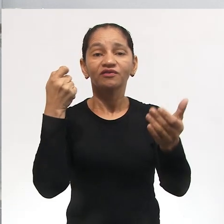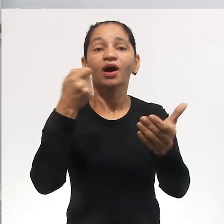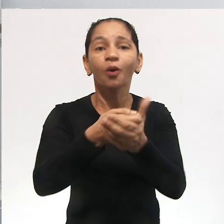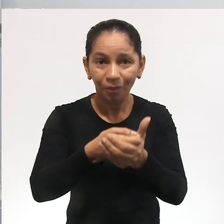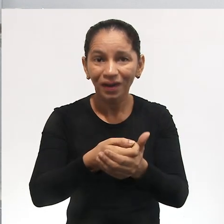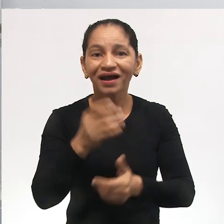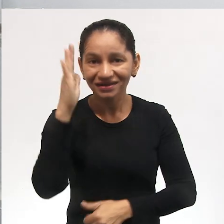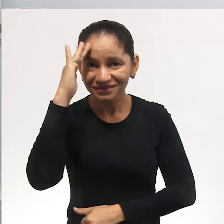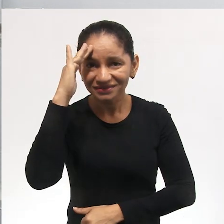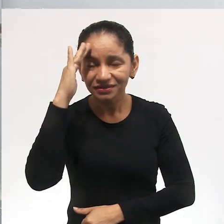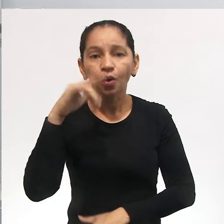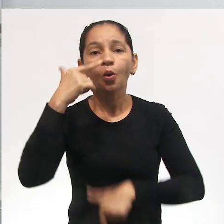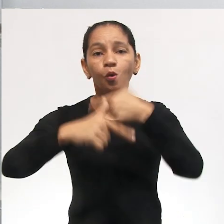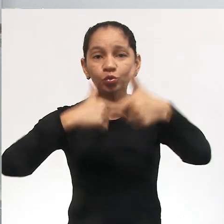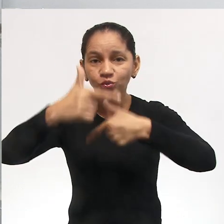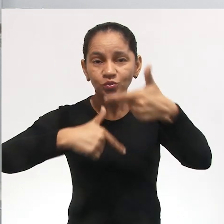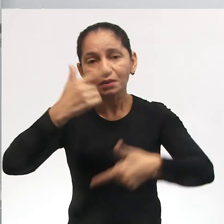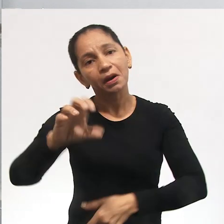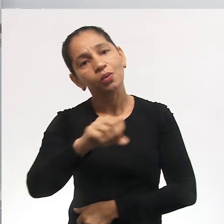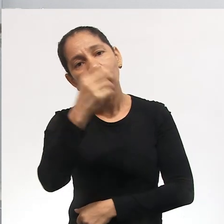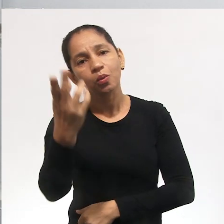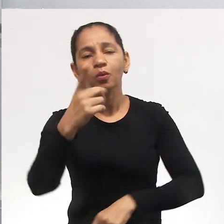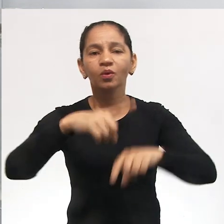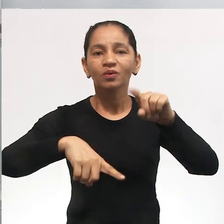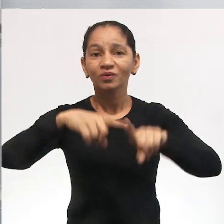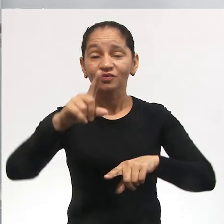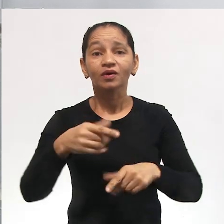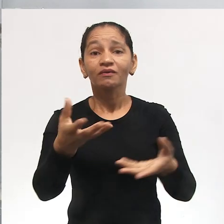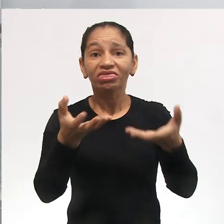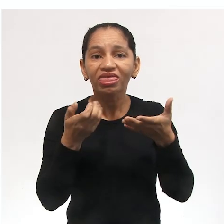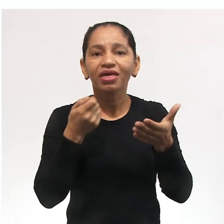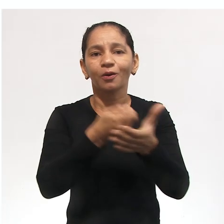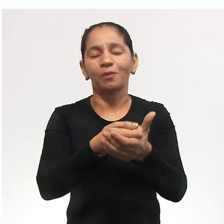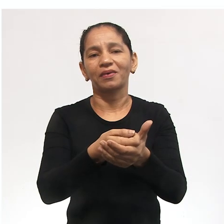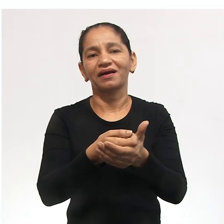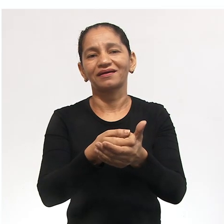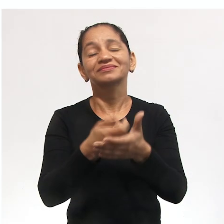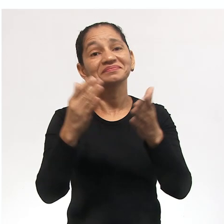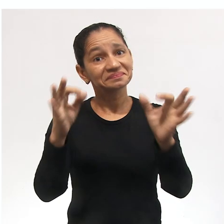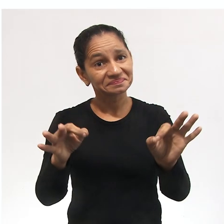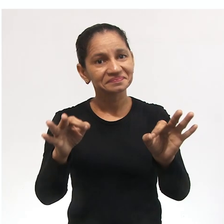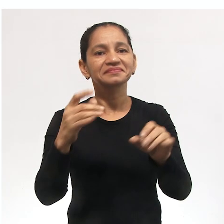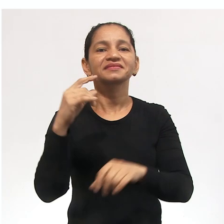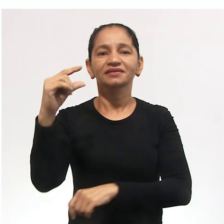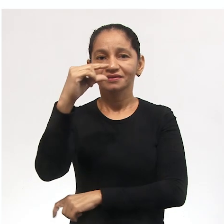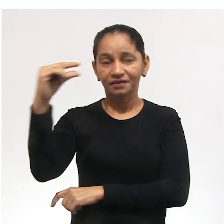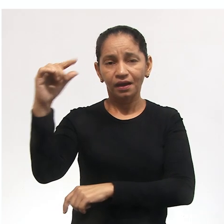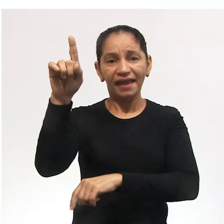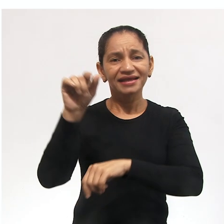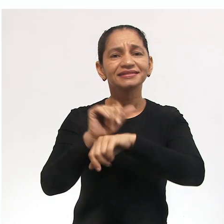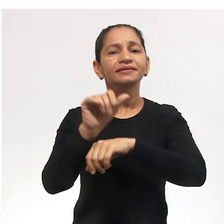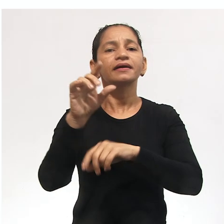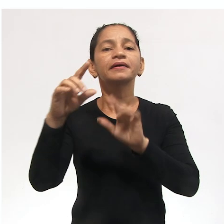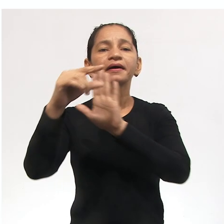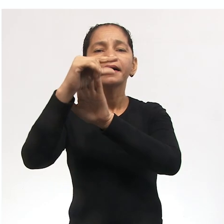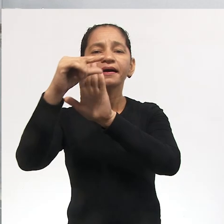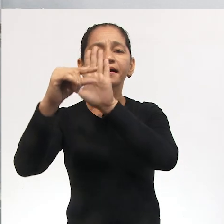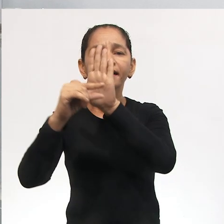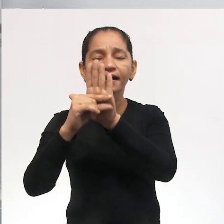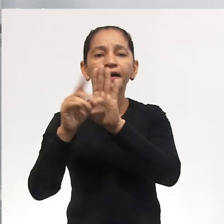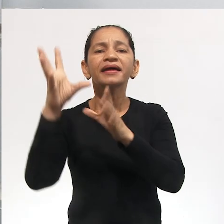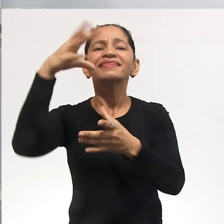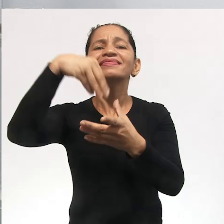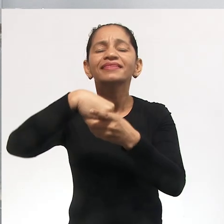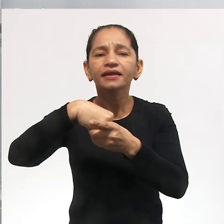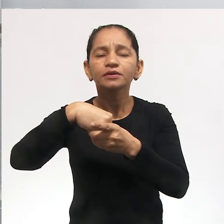os serviços ou comprar os produtos do seu negócio, tá certo? Então, direitos é aquilo que a empresa ela tem a